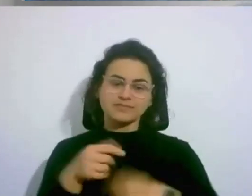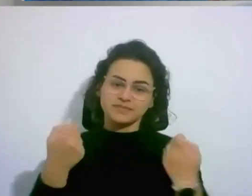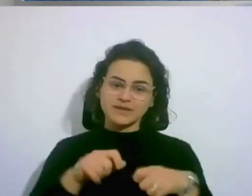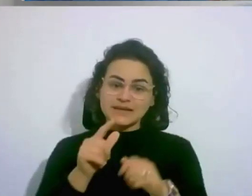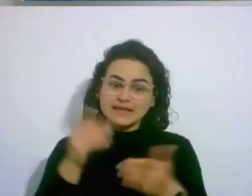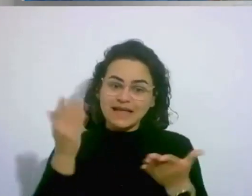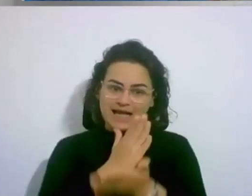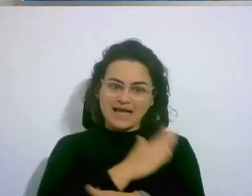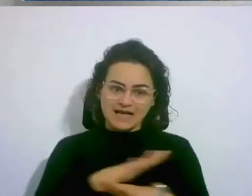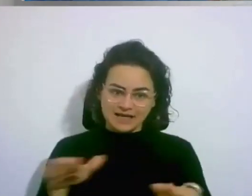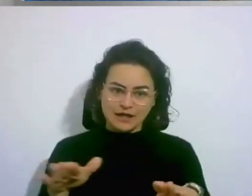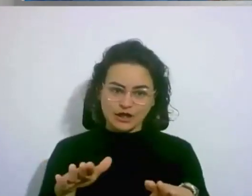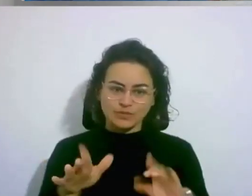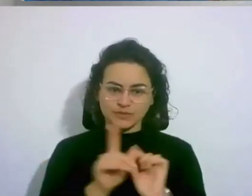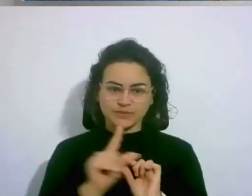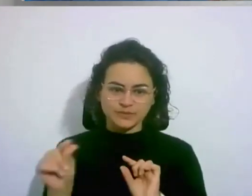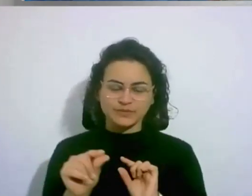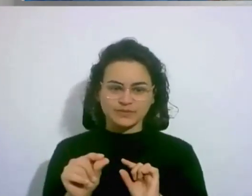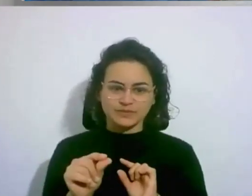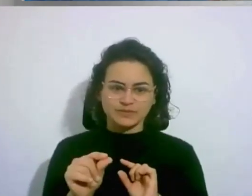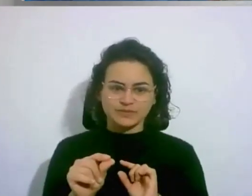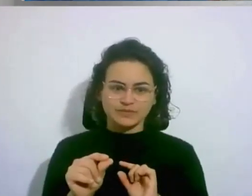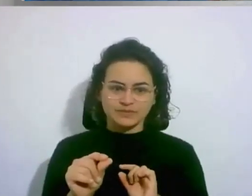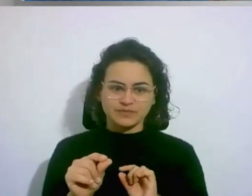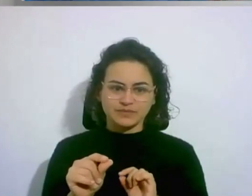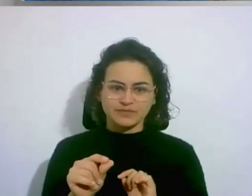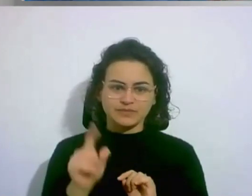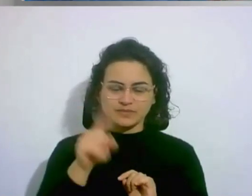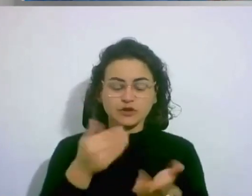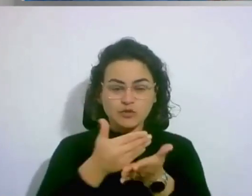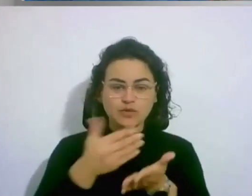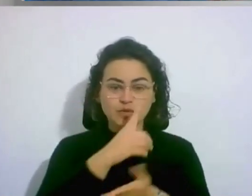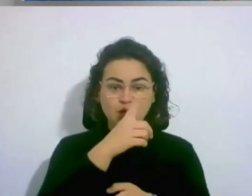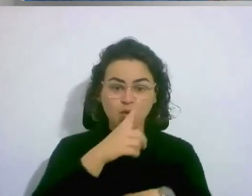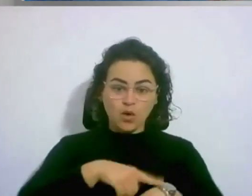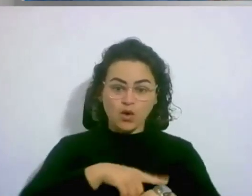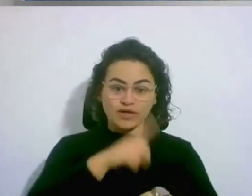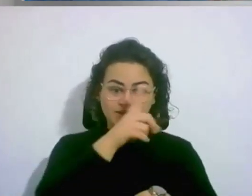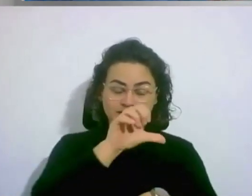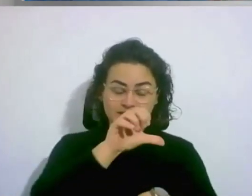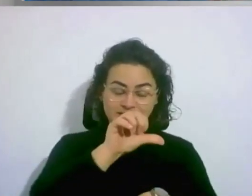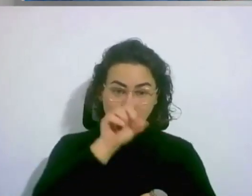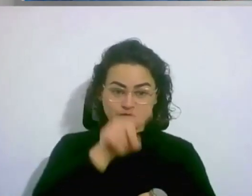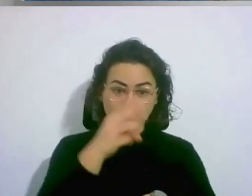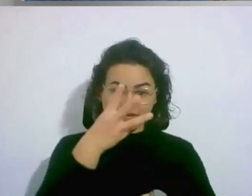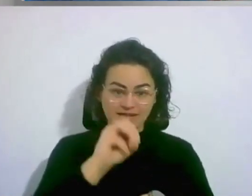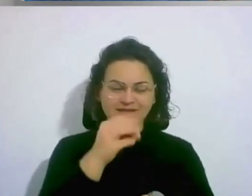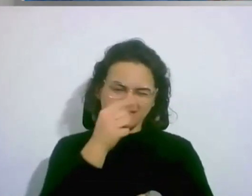encerrarmos essa nossa atividade, esse nosso seminário, que começou às 19 horas e 30 minutos. Já tendo sido feito aí